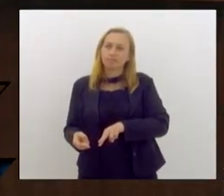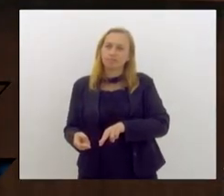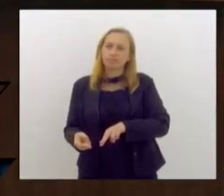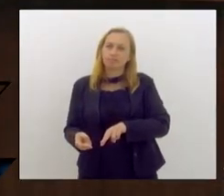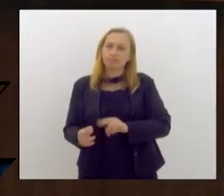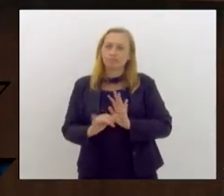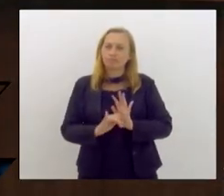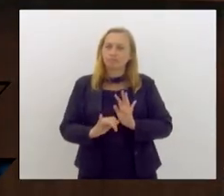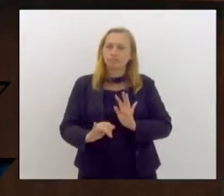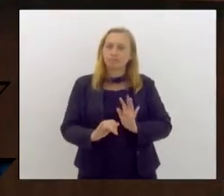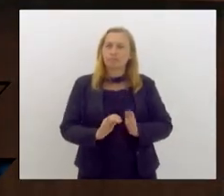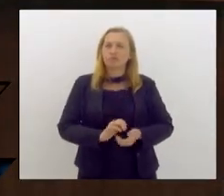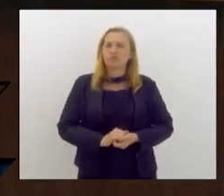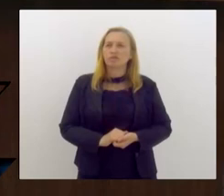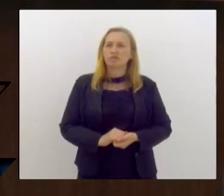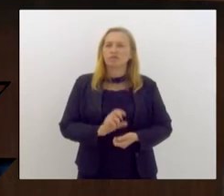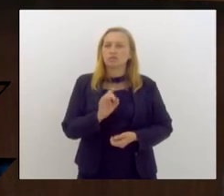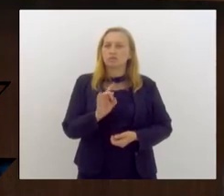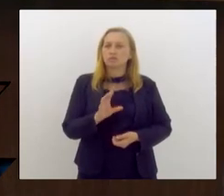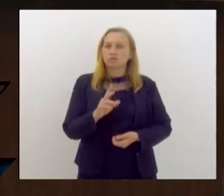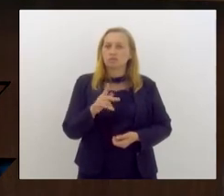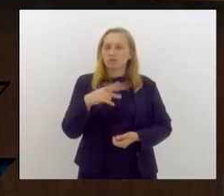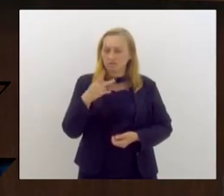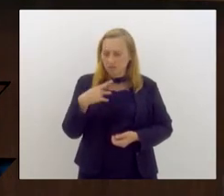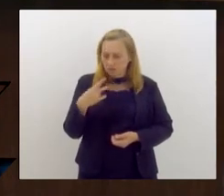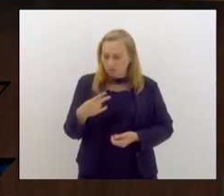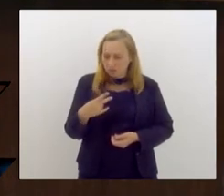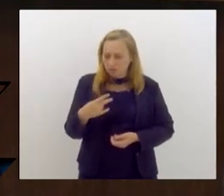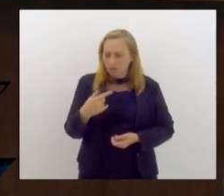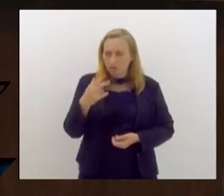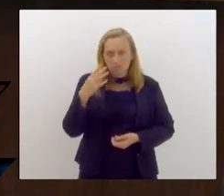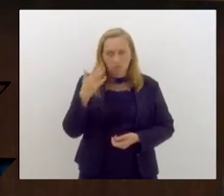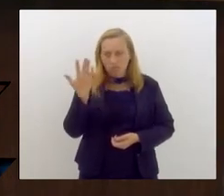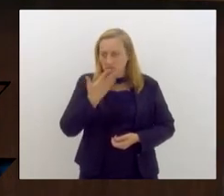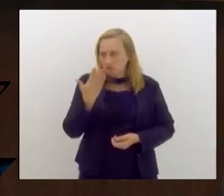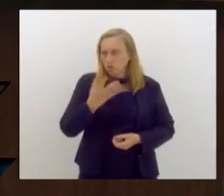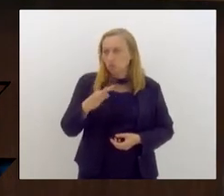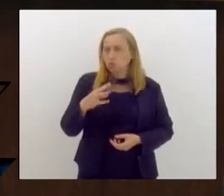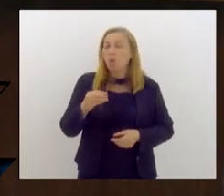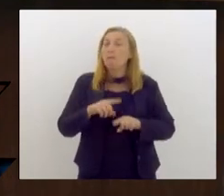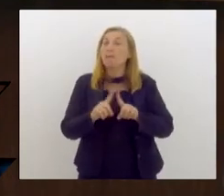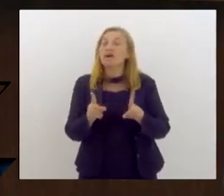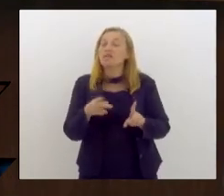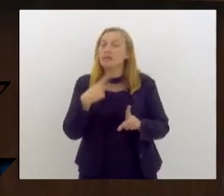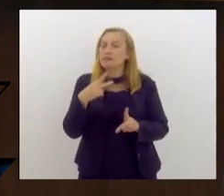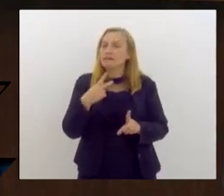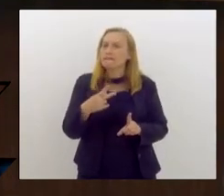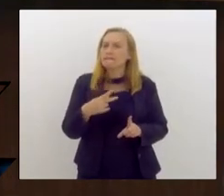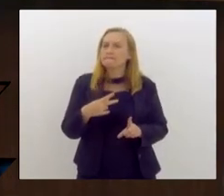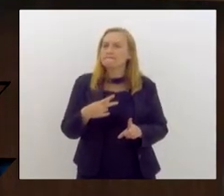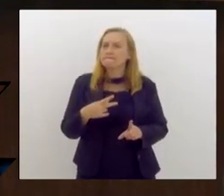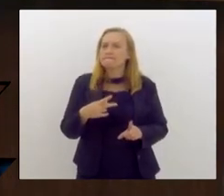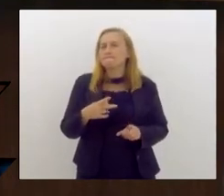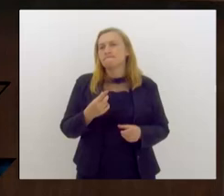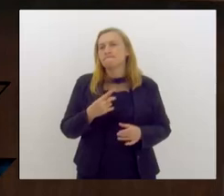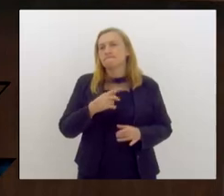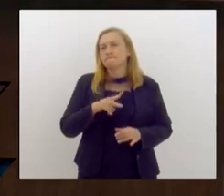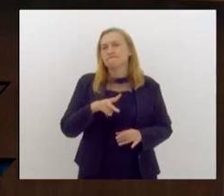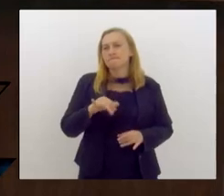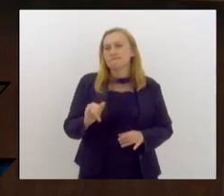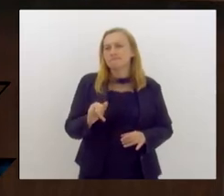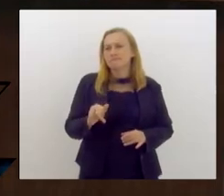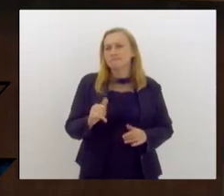autógrafo. É só para fazer um adendo que eu não peguei, mas dizer que o que vai autógrafo me parece que é